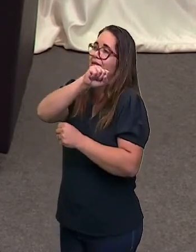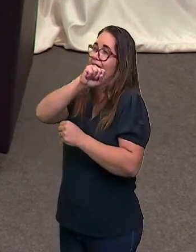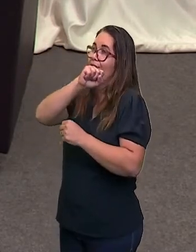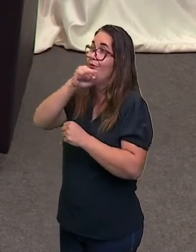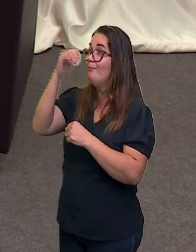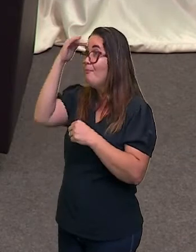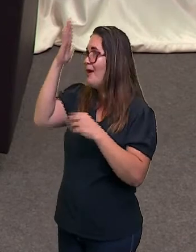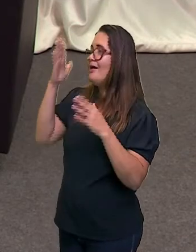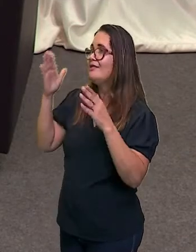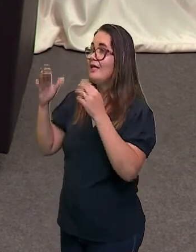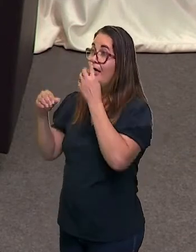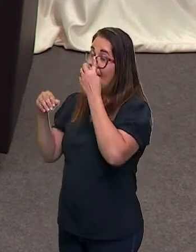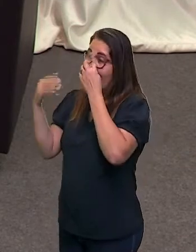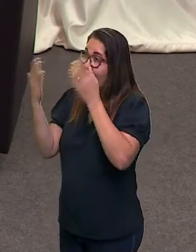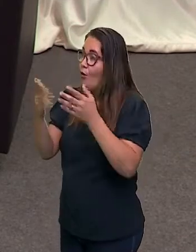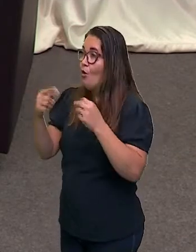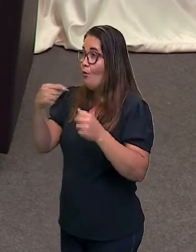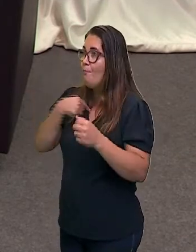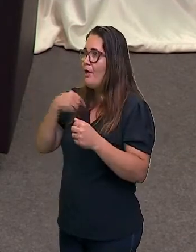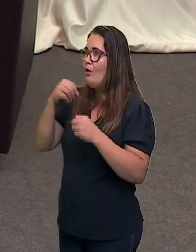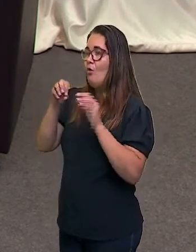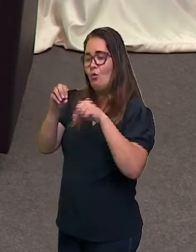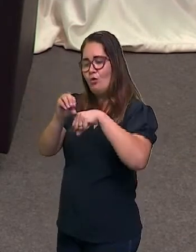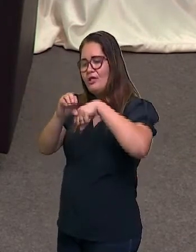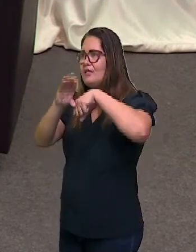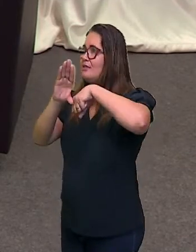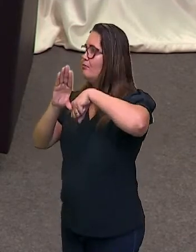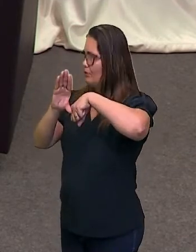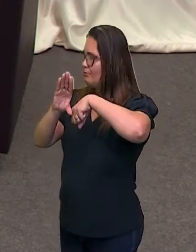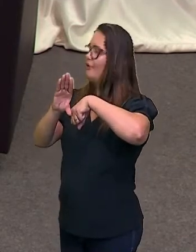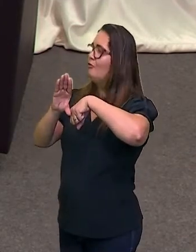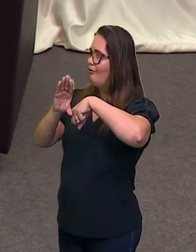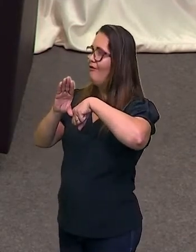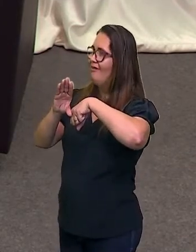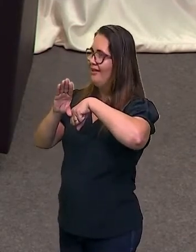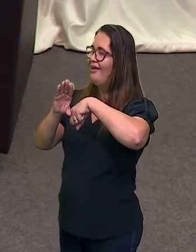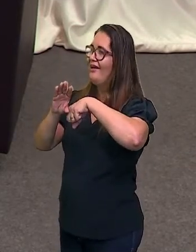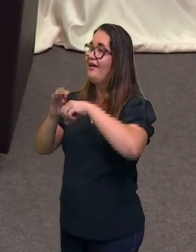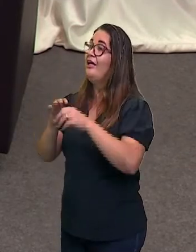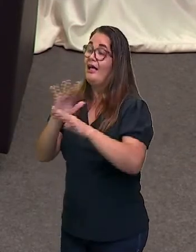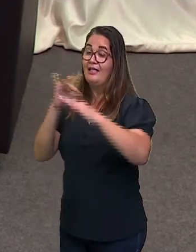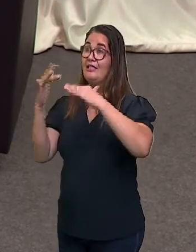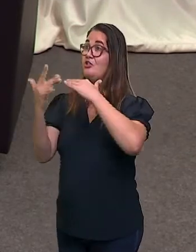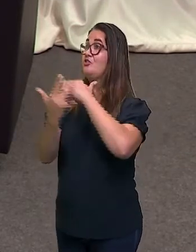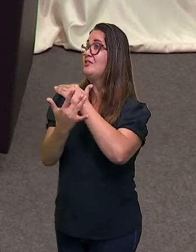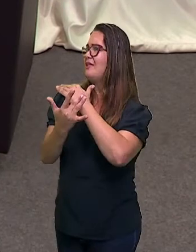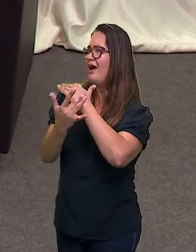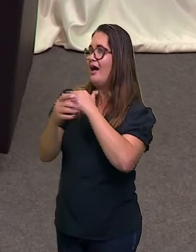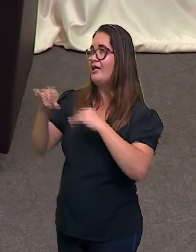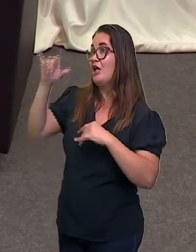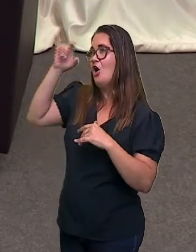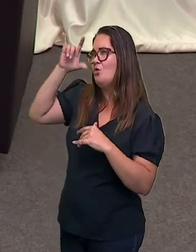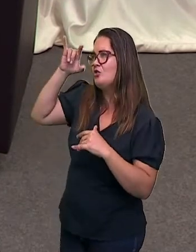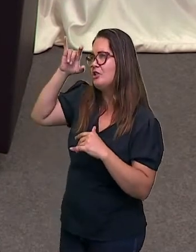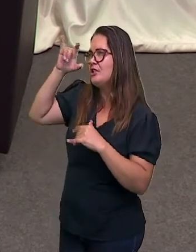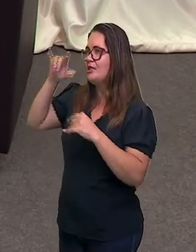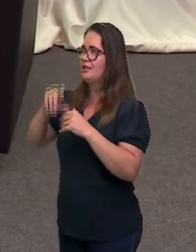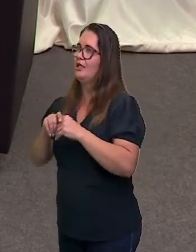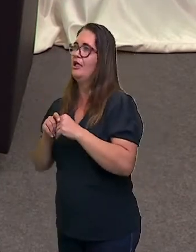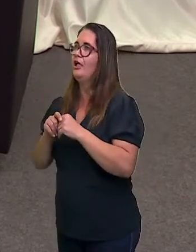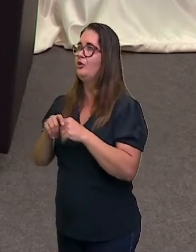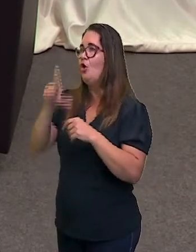muito o meu conhecimento em relação às redes sociais. O Instagram, o